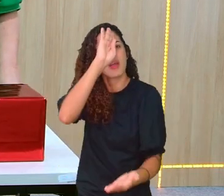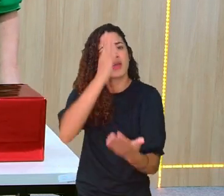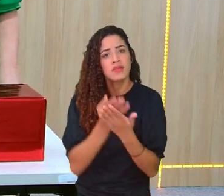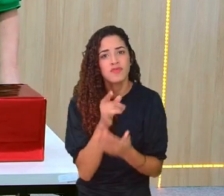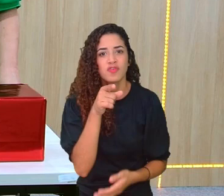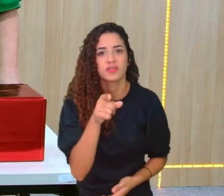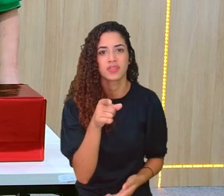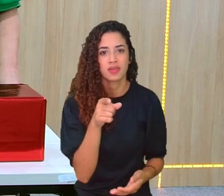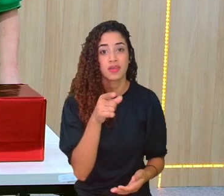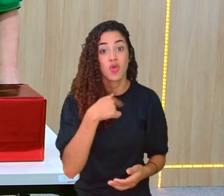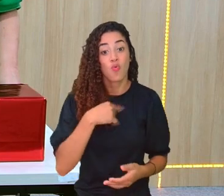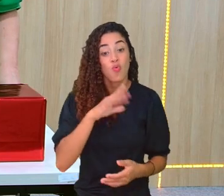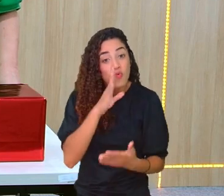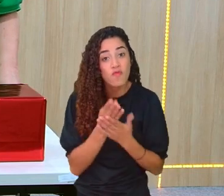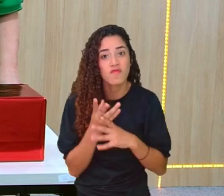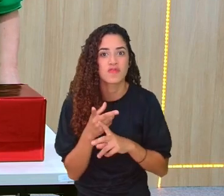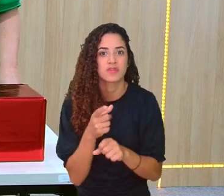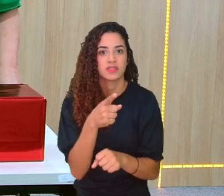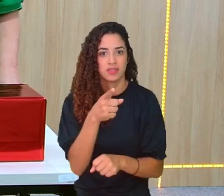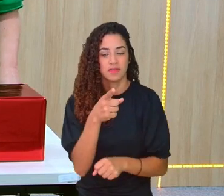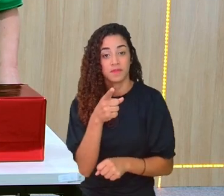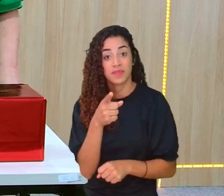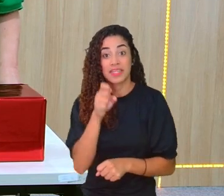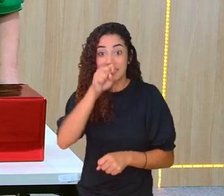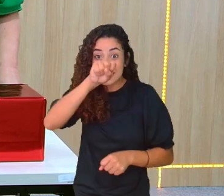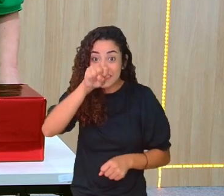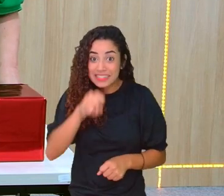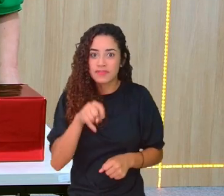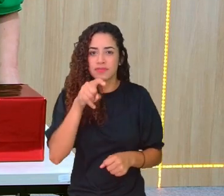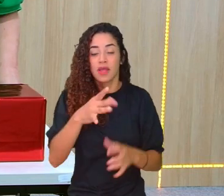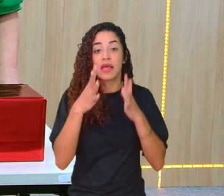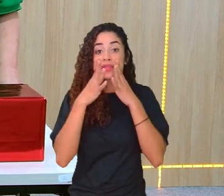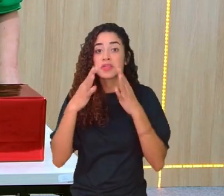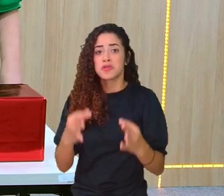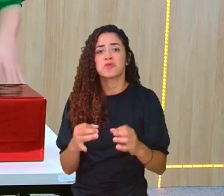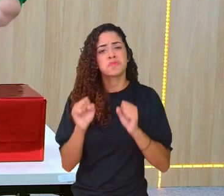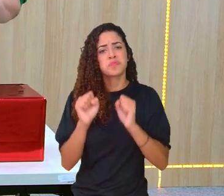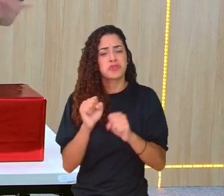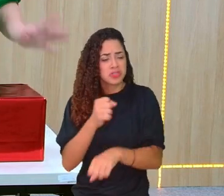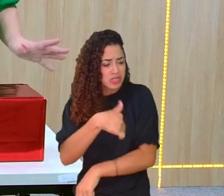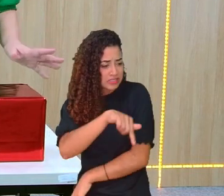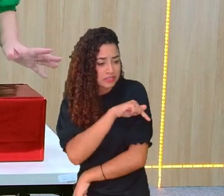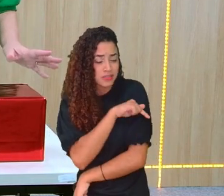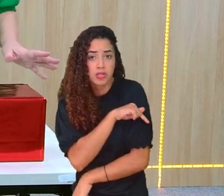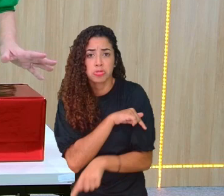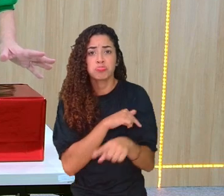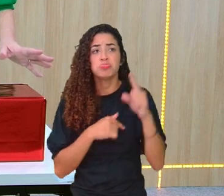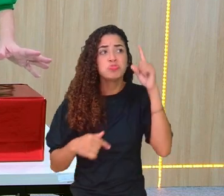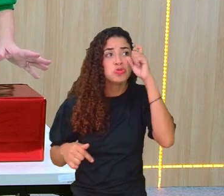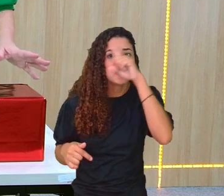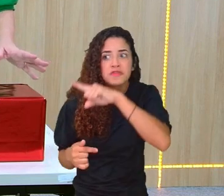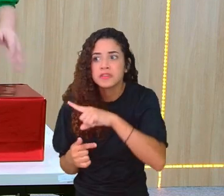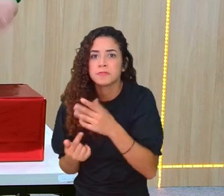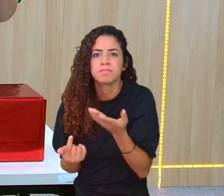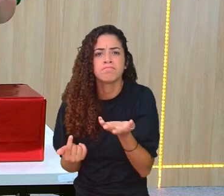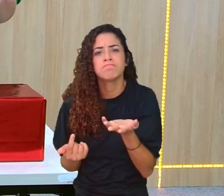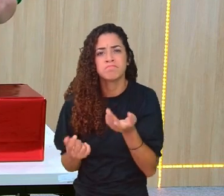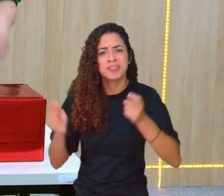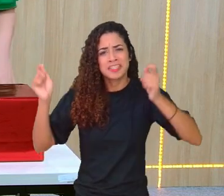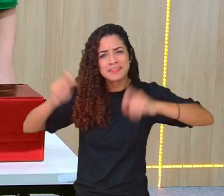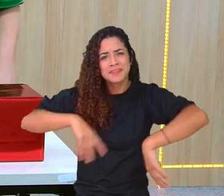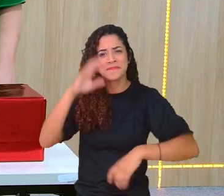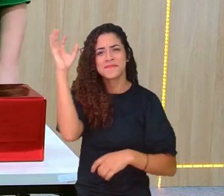você. Se você prestar atenção, pode ser que a aula do sétimo não tenha nenhuma dificuldade para você,